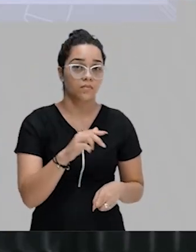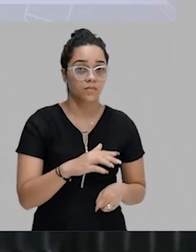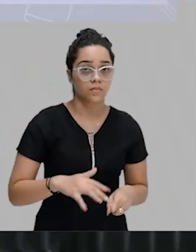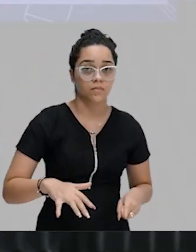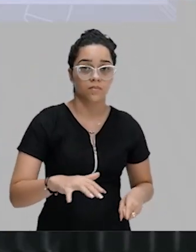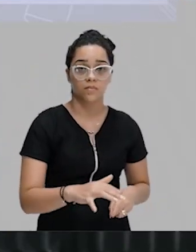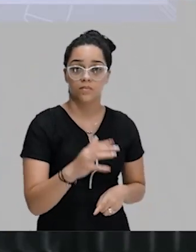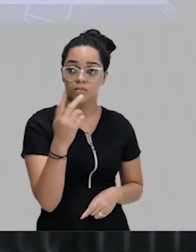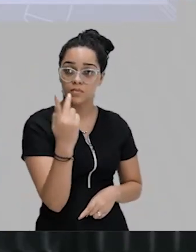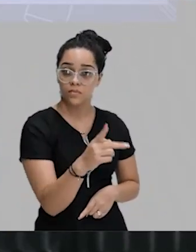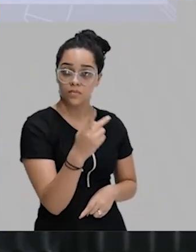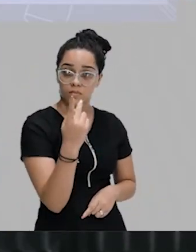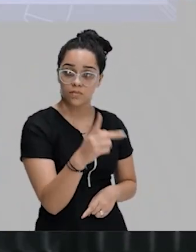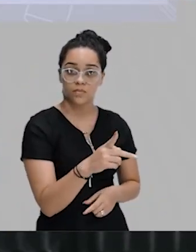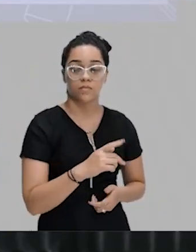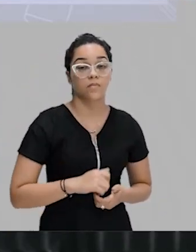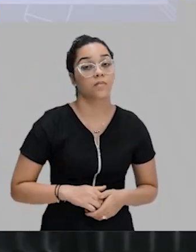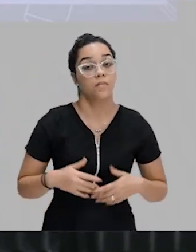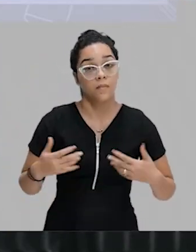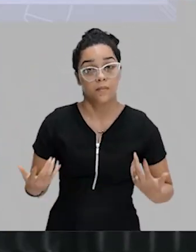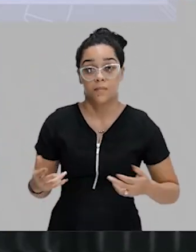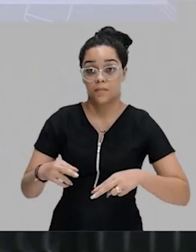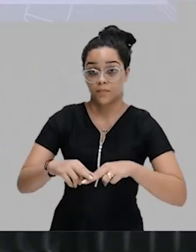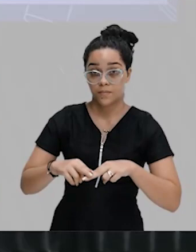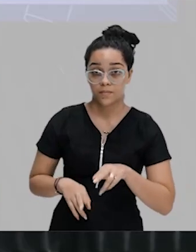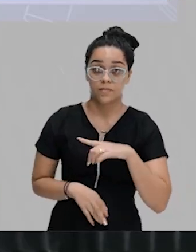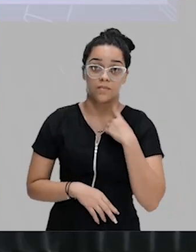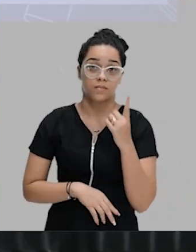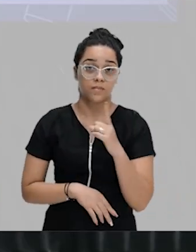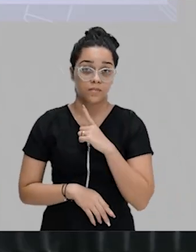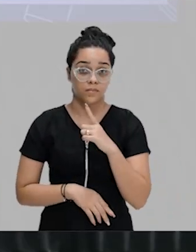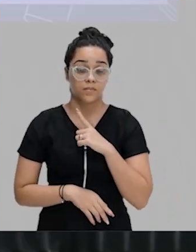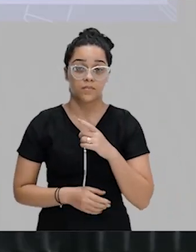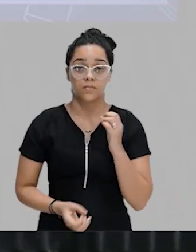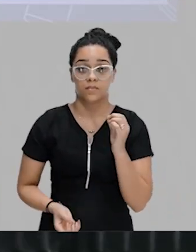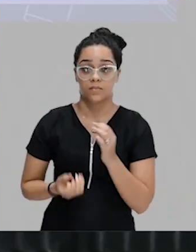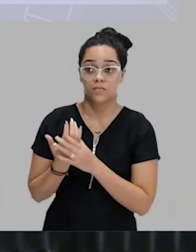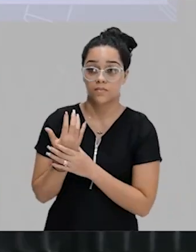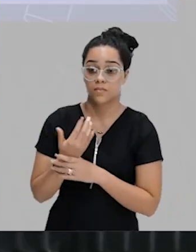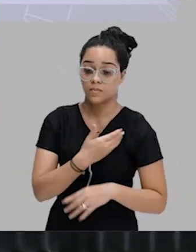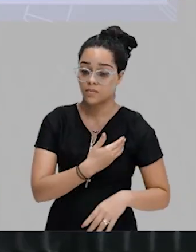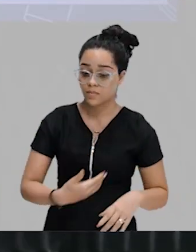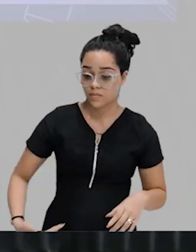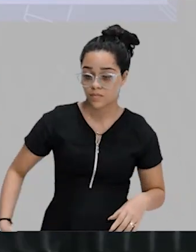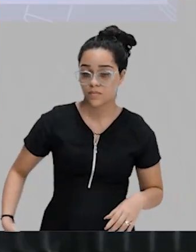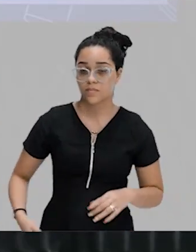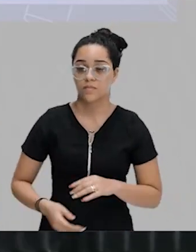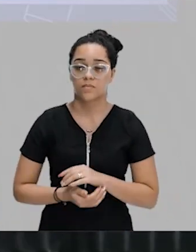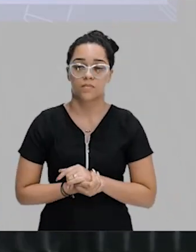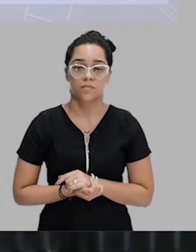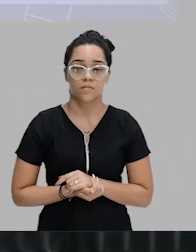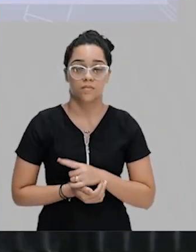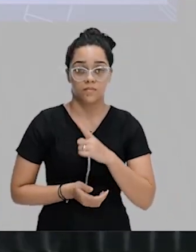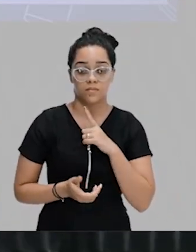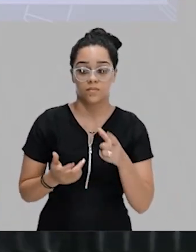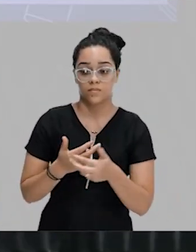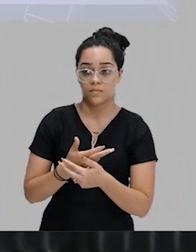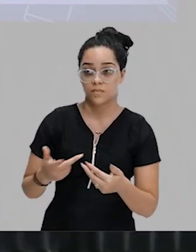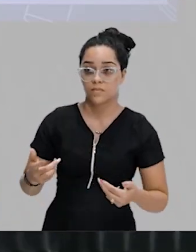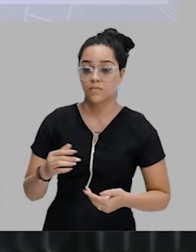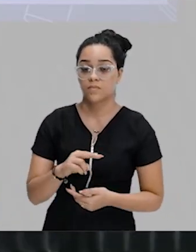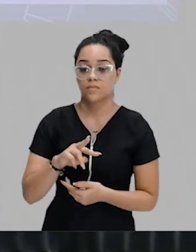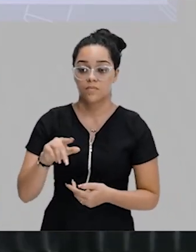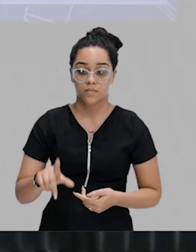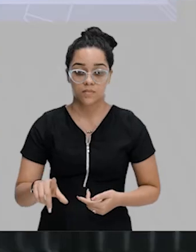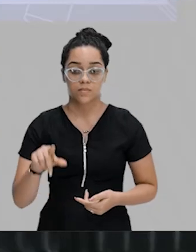território. Afinal de contas, nós teremos aqui o nascimento dos estados modernos. Os territórios serão